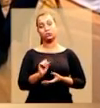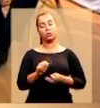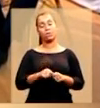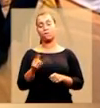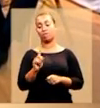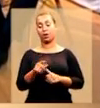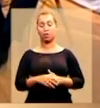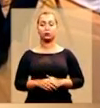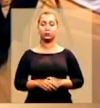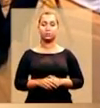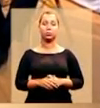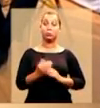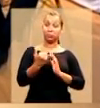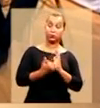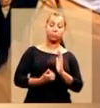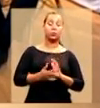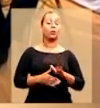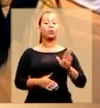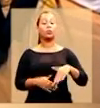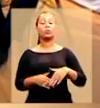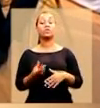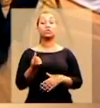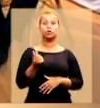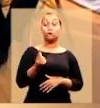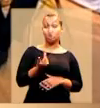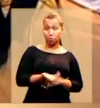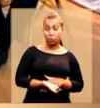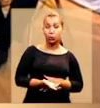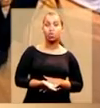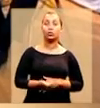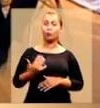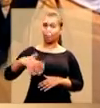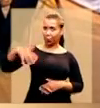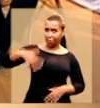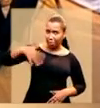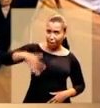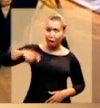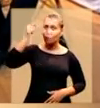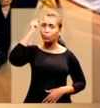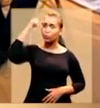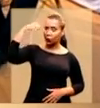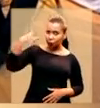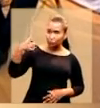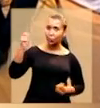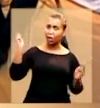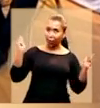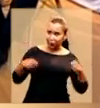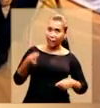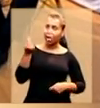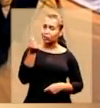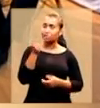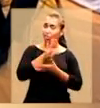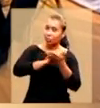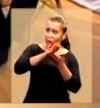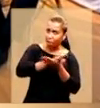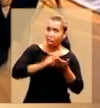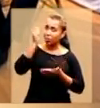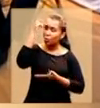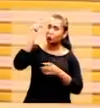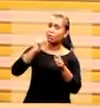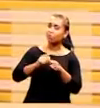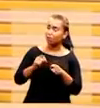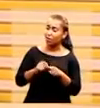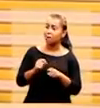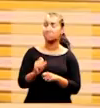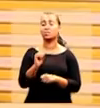senão não faz. Né? Menos risco. Menos Ô, risco, Ganga, falando de dinheiro, custa caro fazer cultura? Dá para fazer cultura sem dinheiro? Como é que é isso?